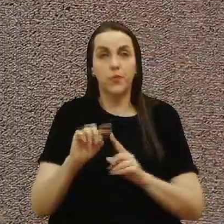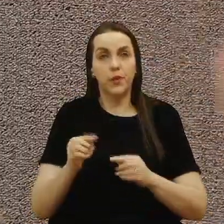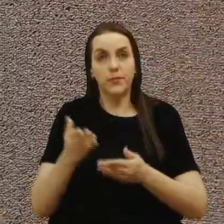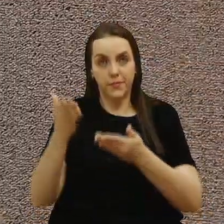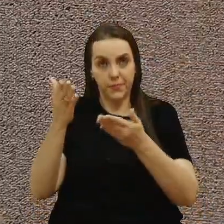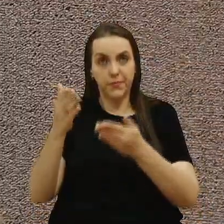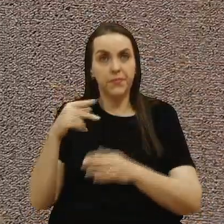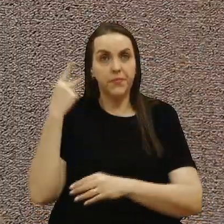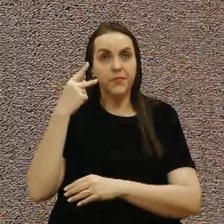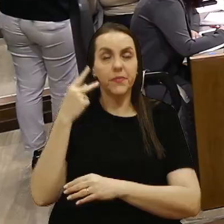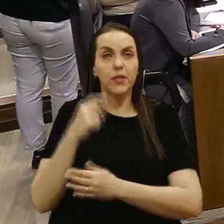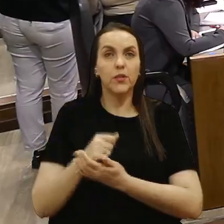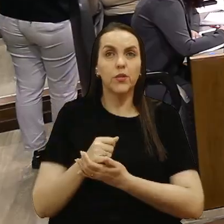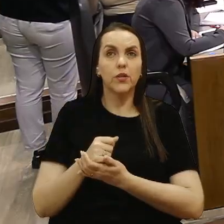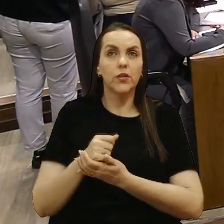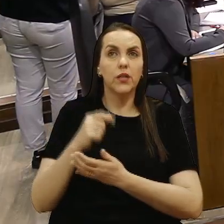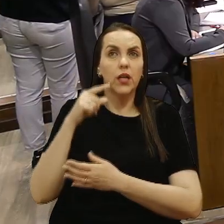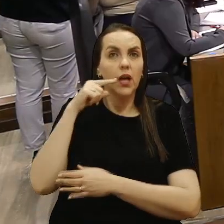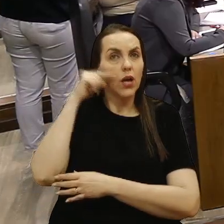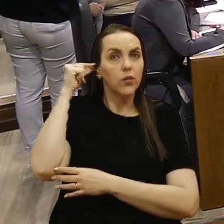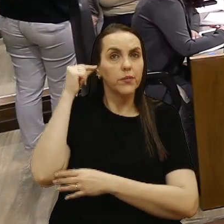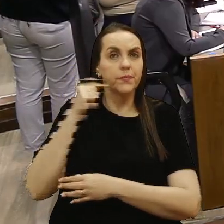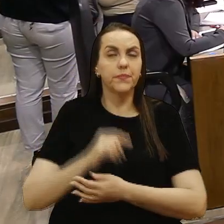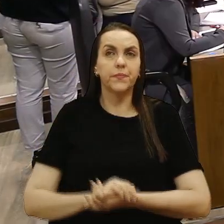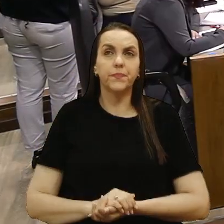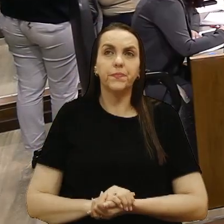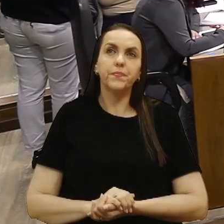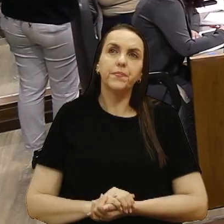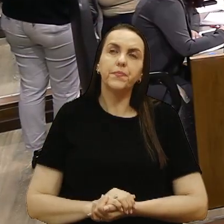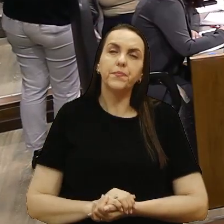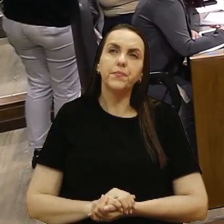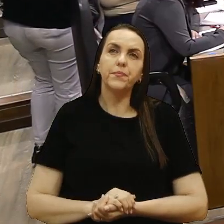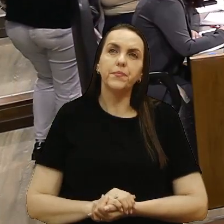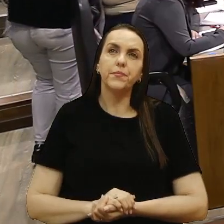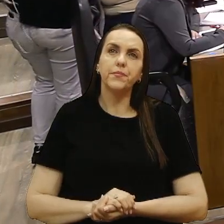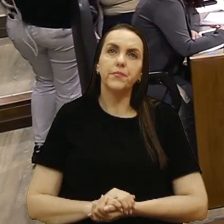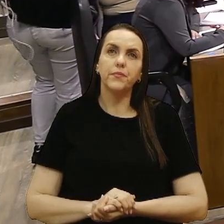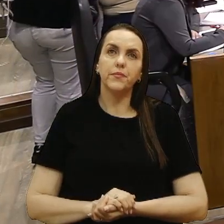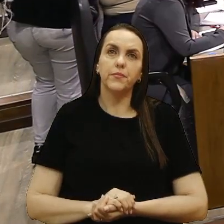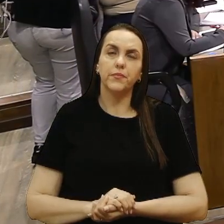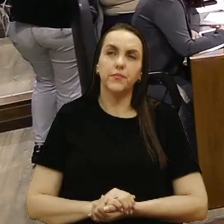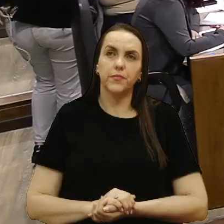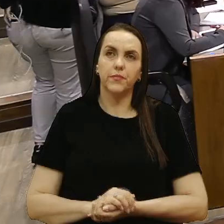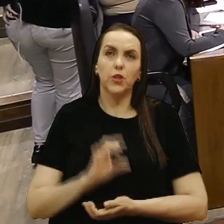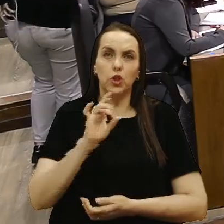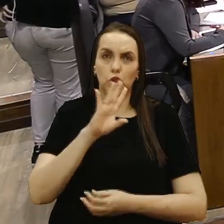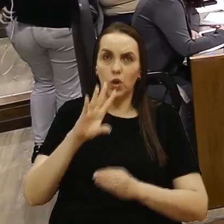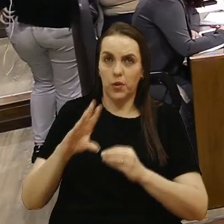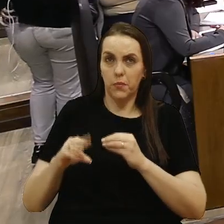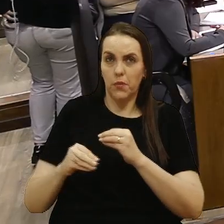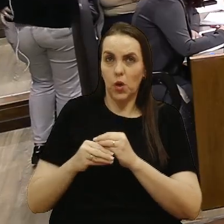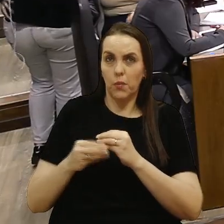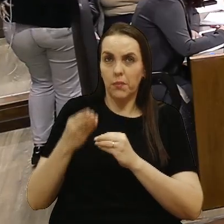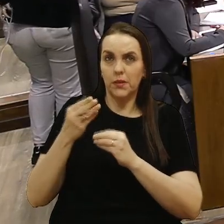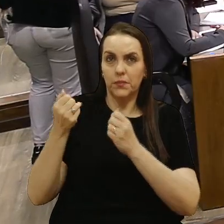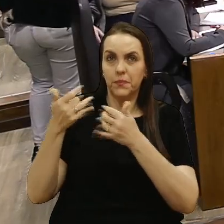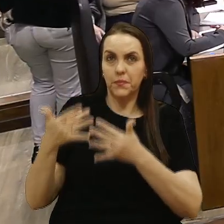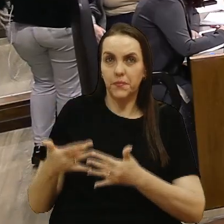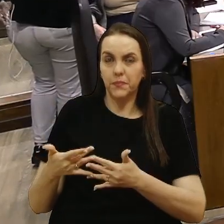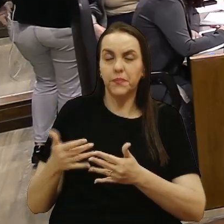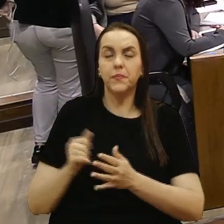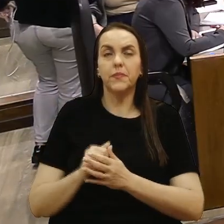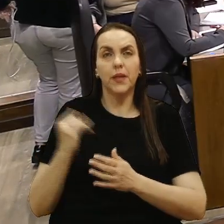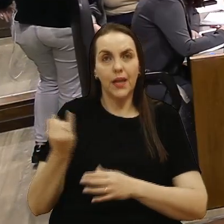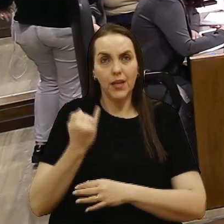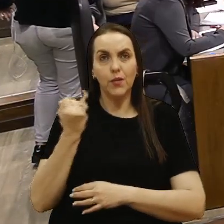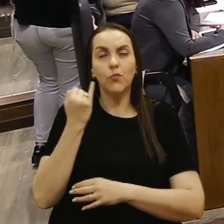parte, vereador Aldonei. Não, Sandro, só para complementar a sua fala, é importante